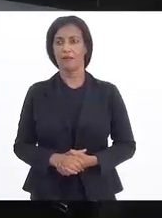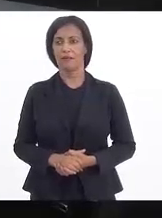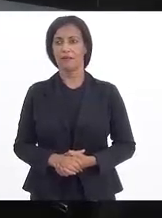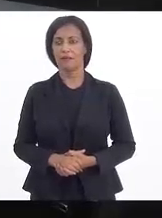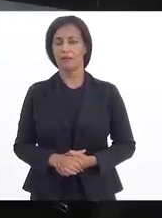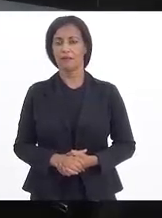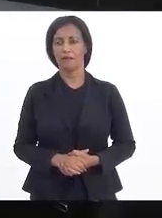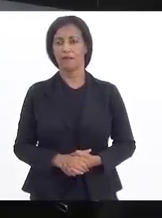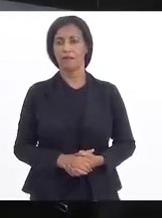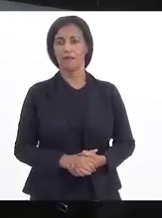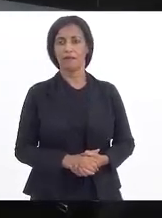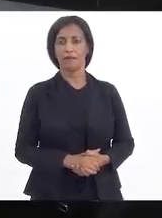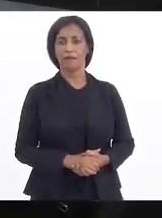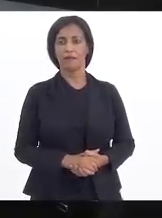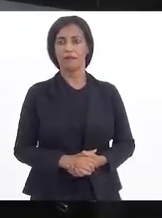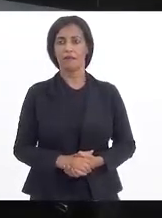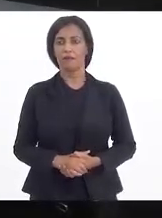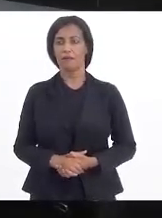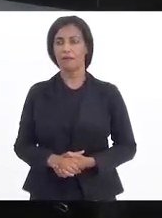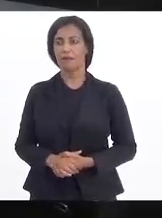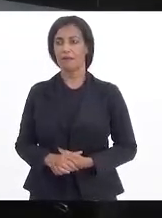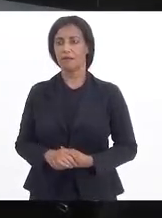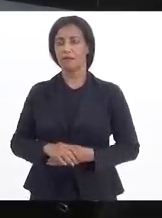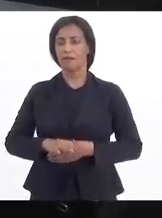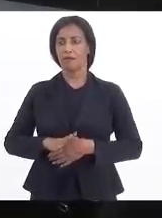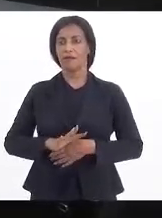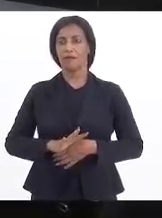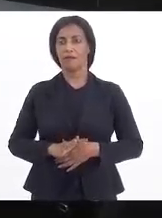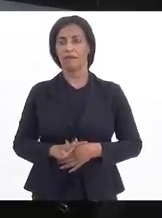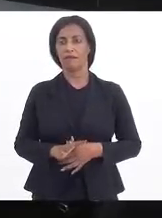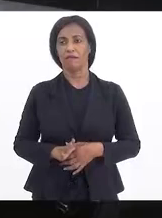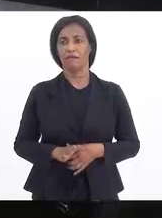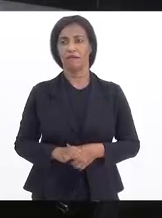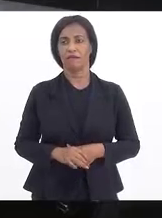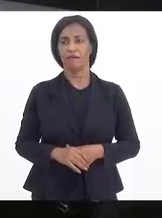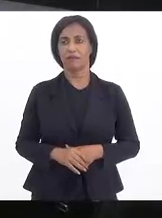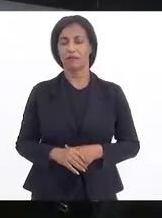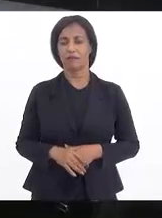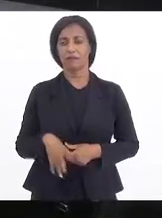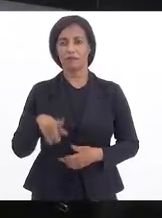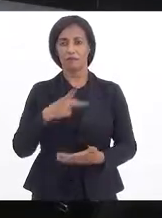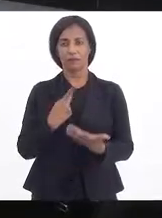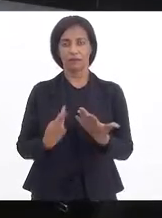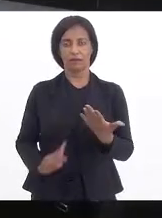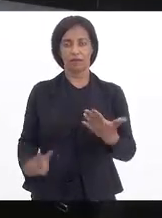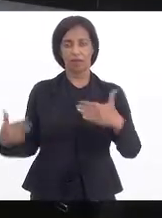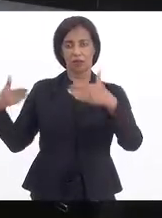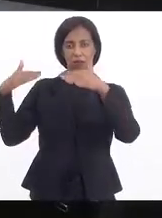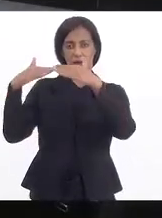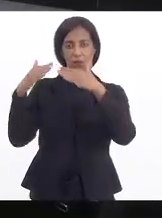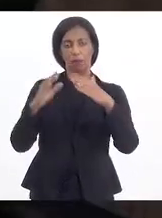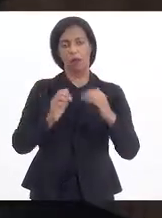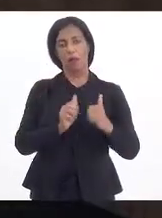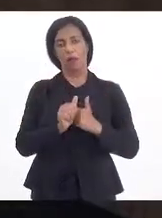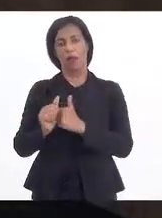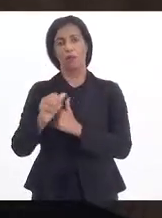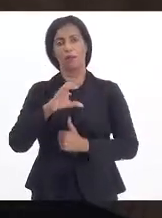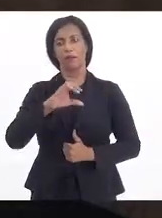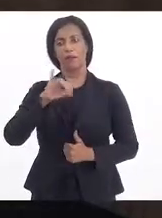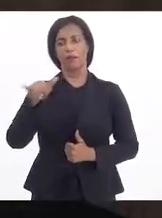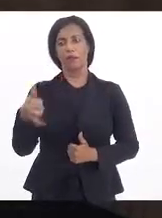e não tem como é o seu presidente no mérito acompanha